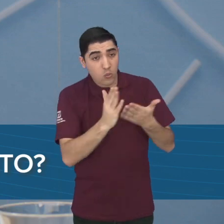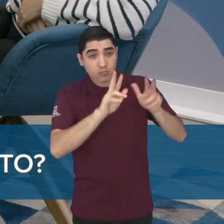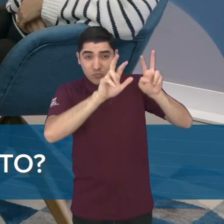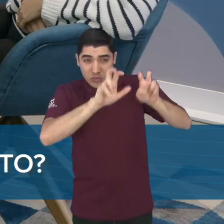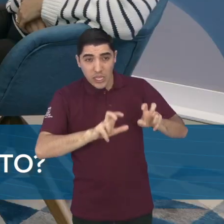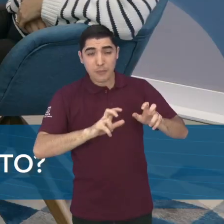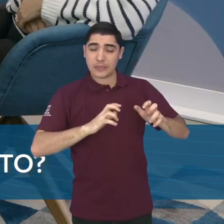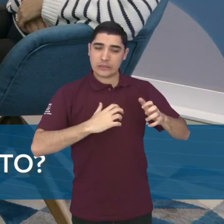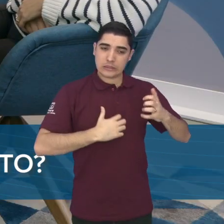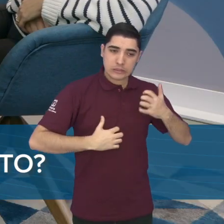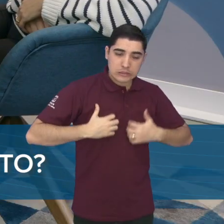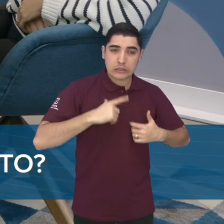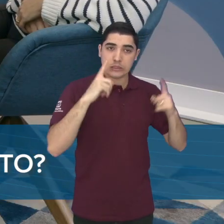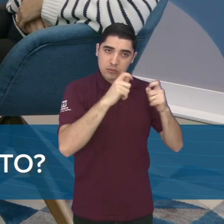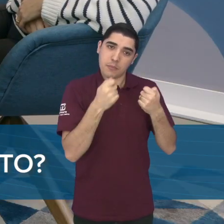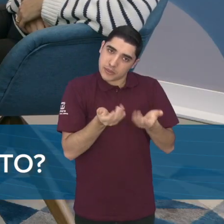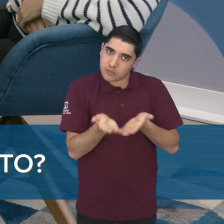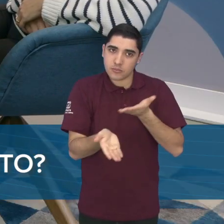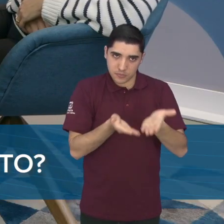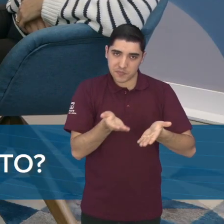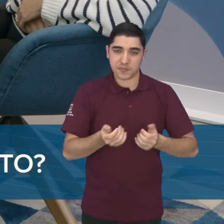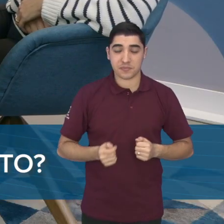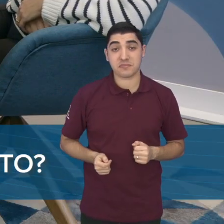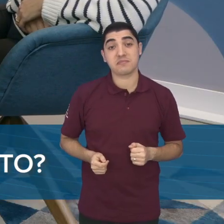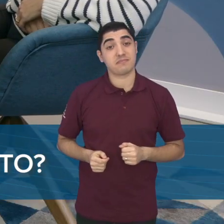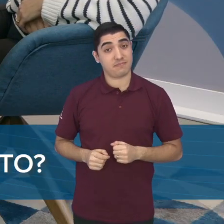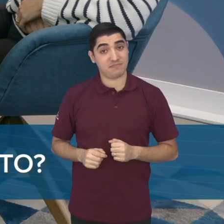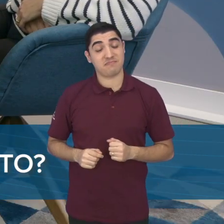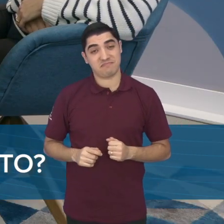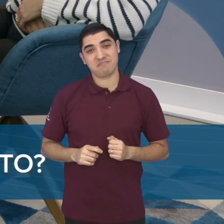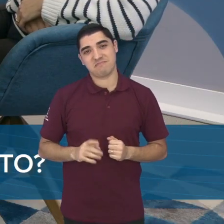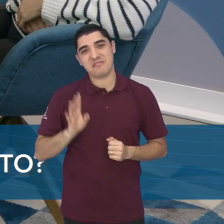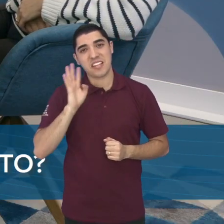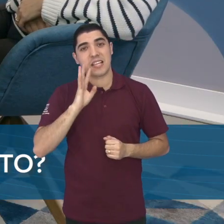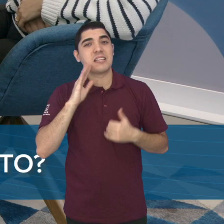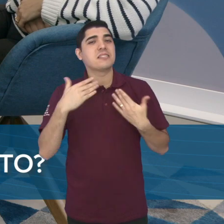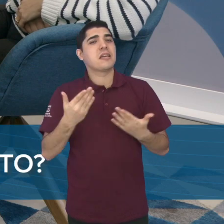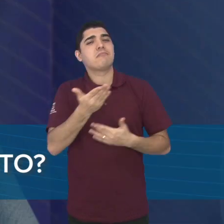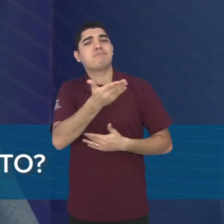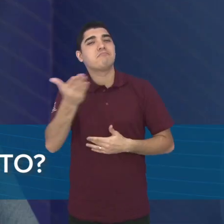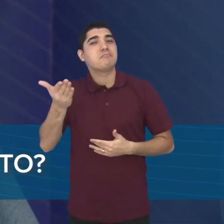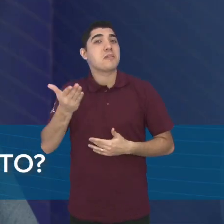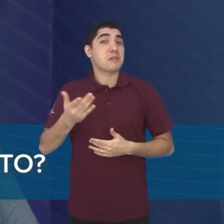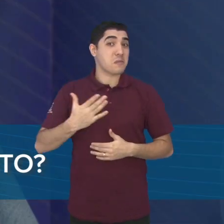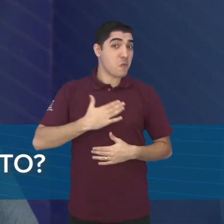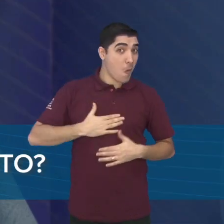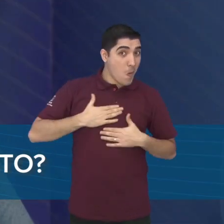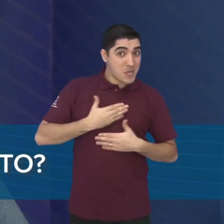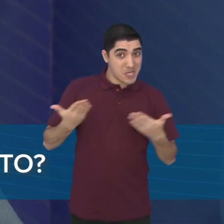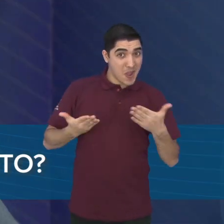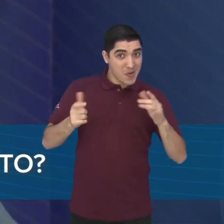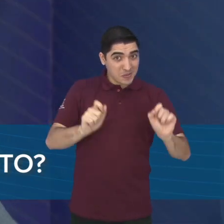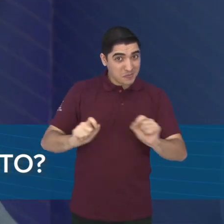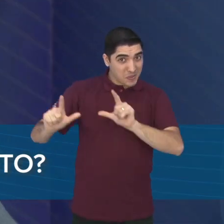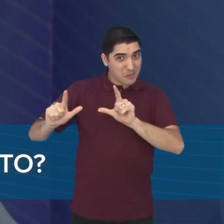tipo de angústia. Então, é isso. Bacana. Sim. Bom, e aí, o que vocês estão achando do programa de hoje? Tá